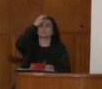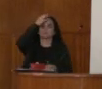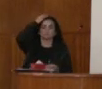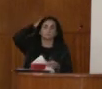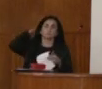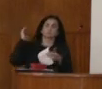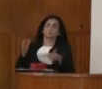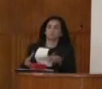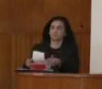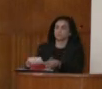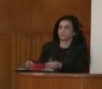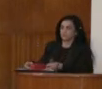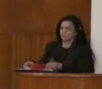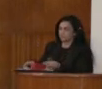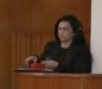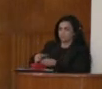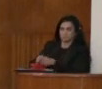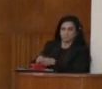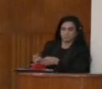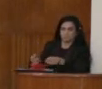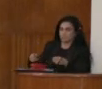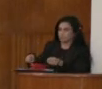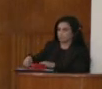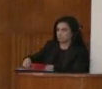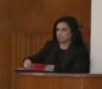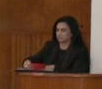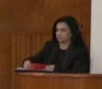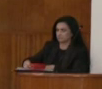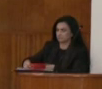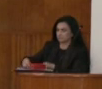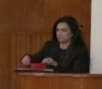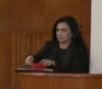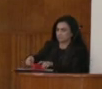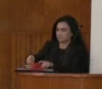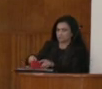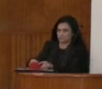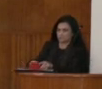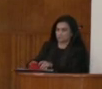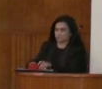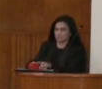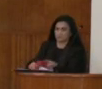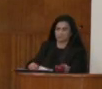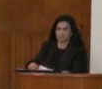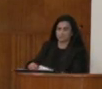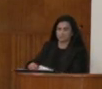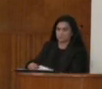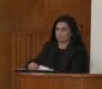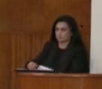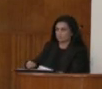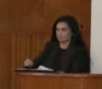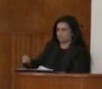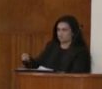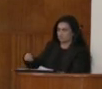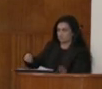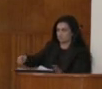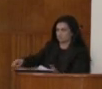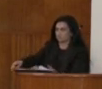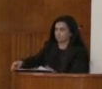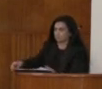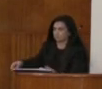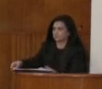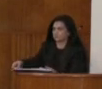2.600, 2.700. Então, a gente começa com as empresas maiores, que têm uma reserva de